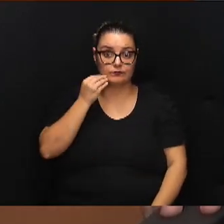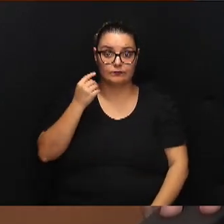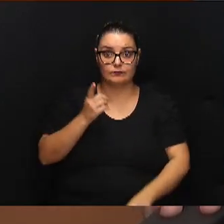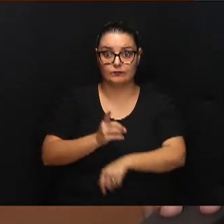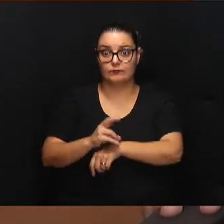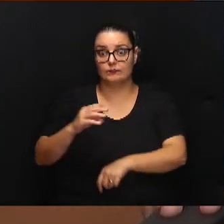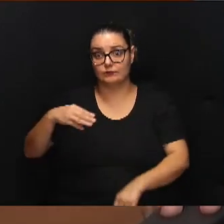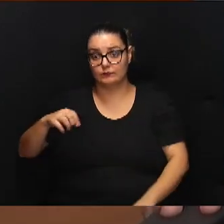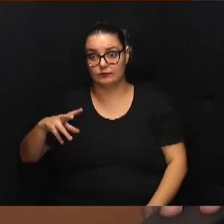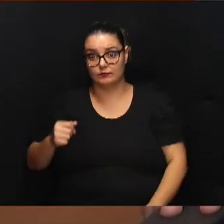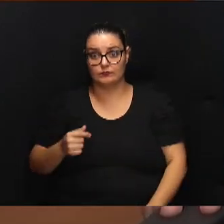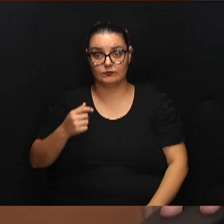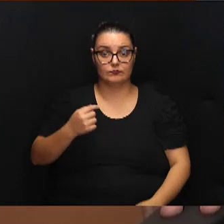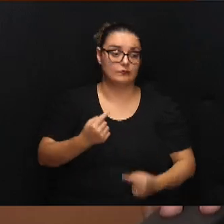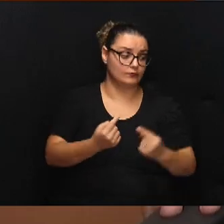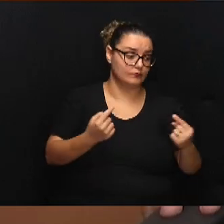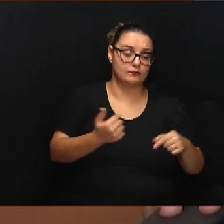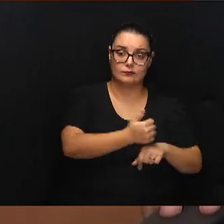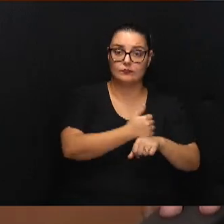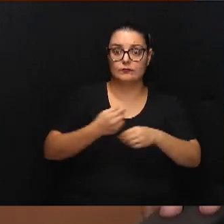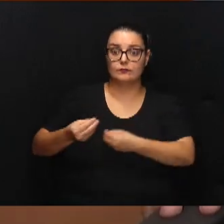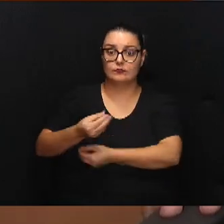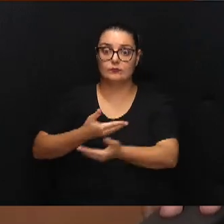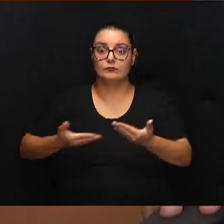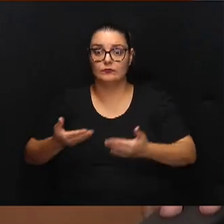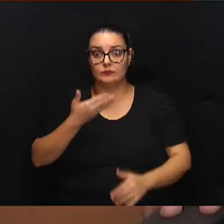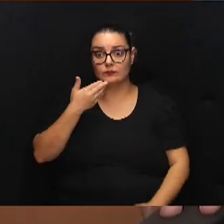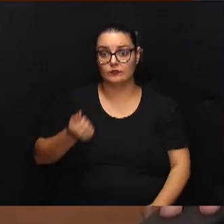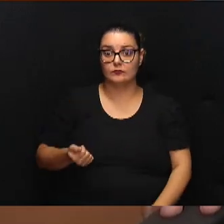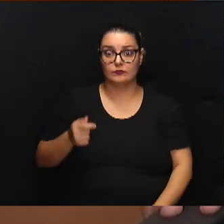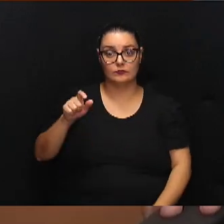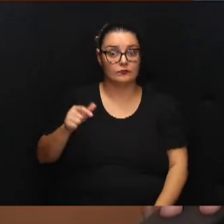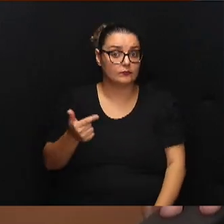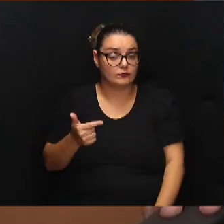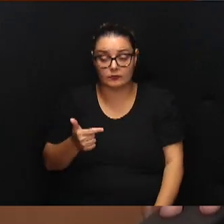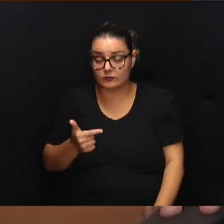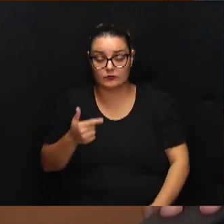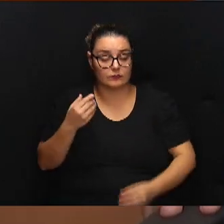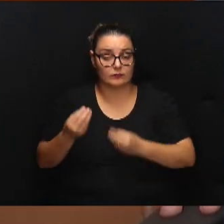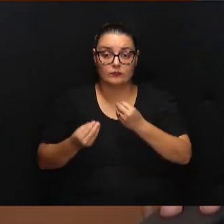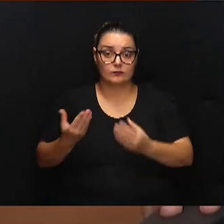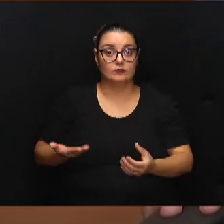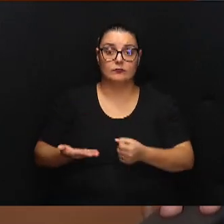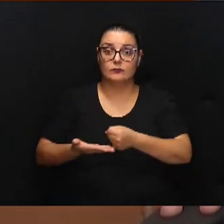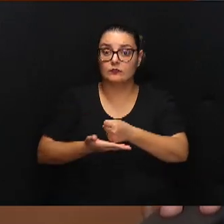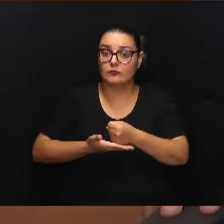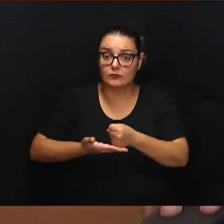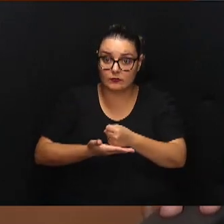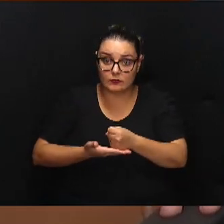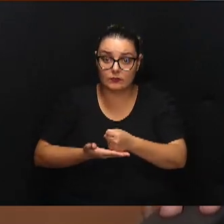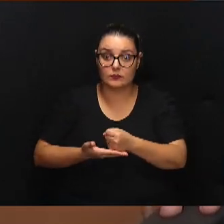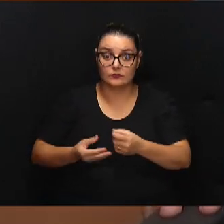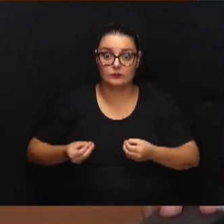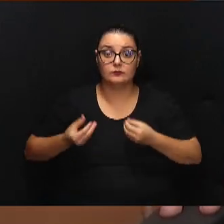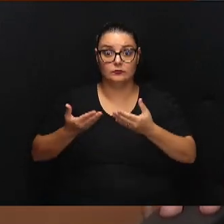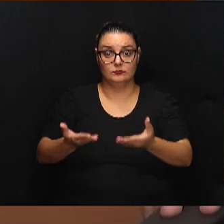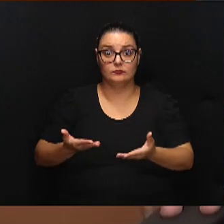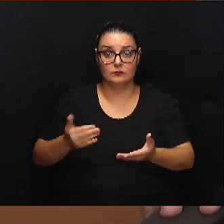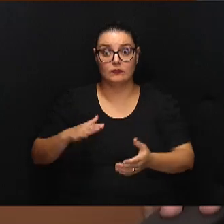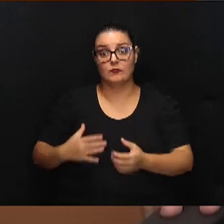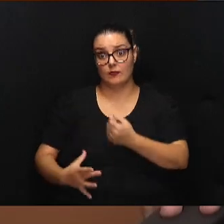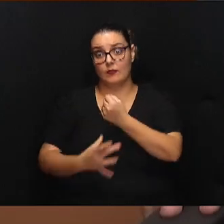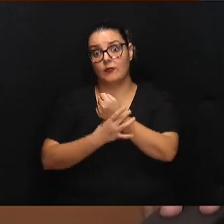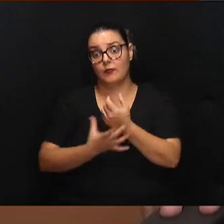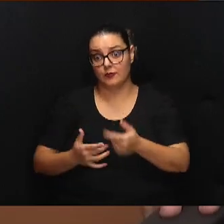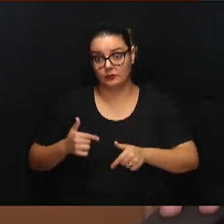Marcelo tenta fazer o melhor, todos os profissionais envolvidos, se a pessoa não tem condição de ter o básico que vai proporcionar para ela muito mais segurança